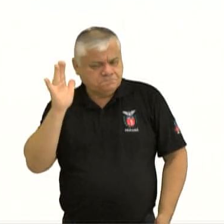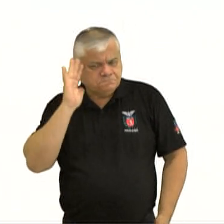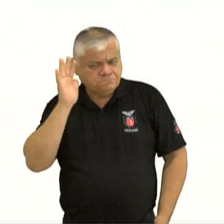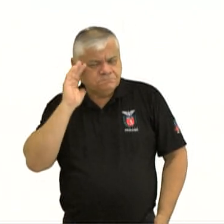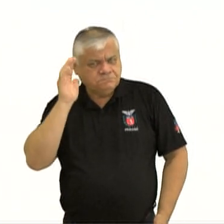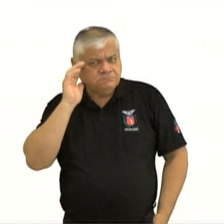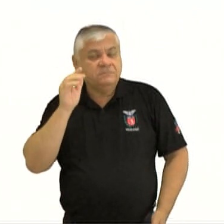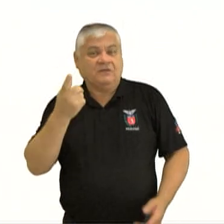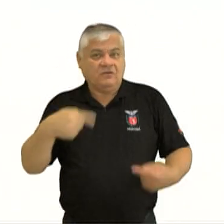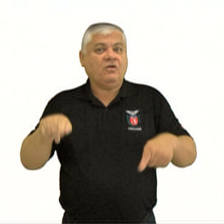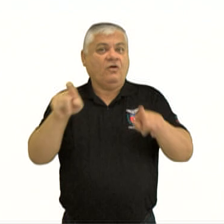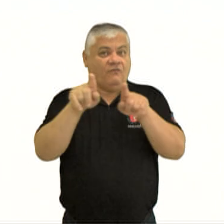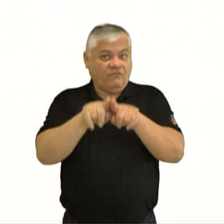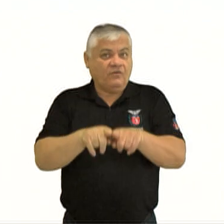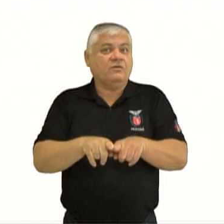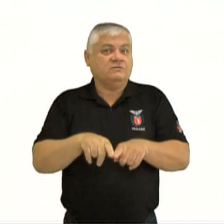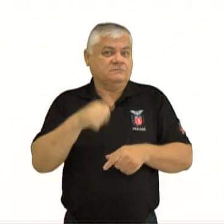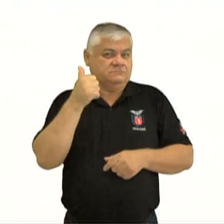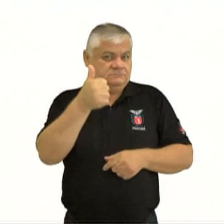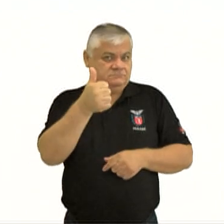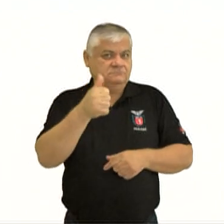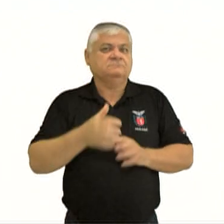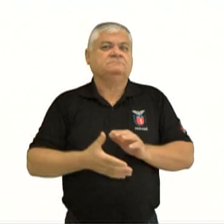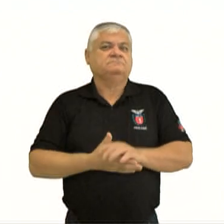eu volto daqui a pouco para conferir com você.